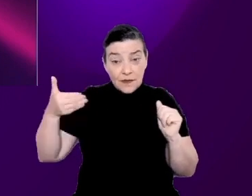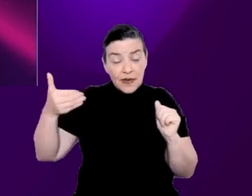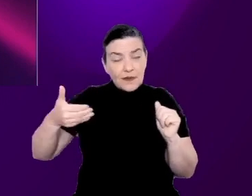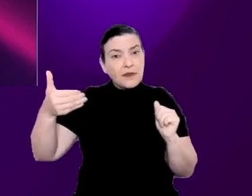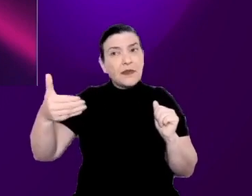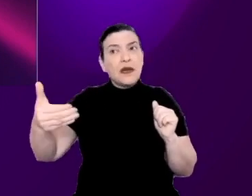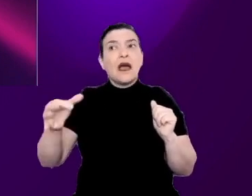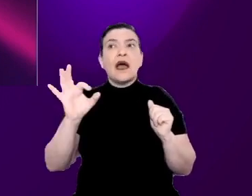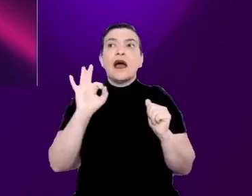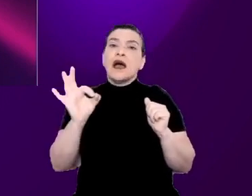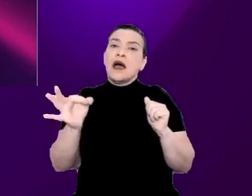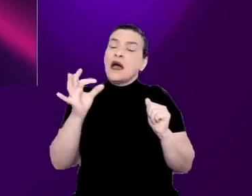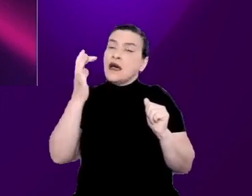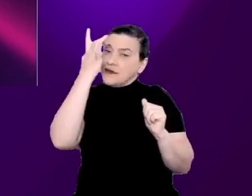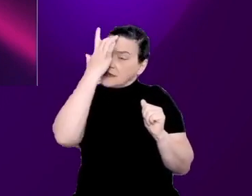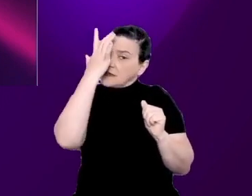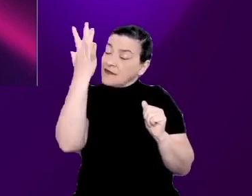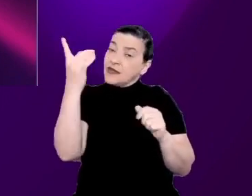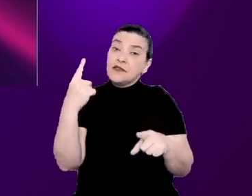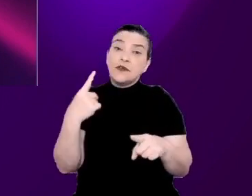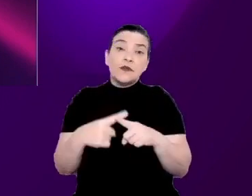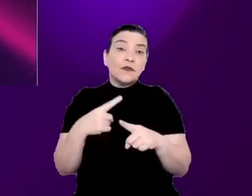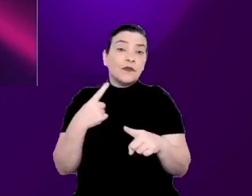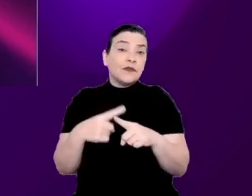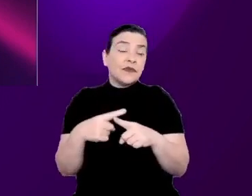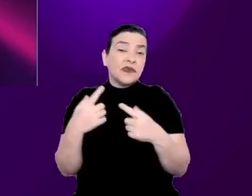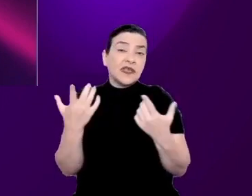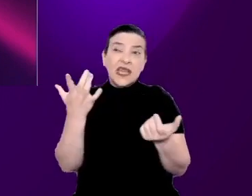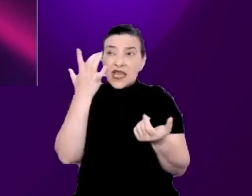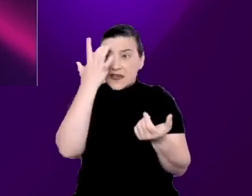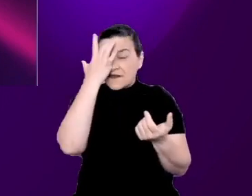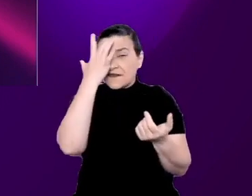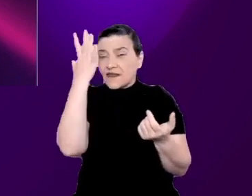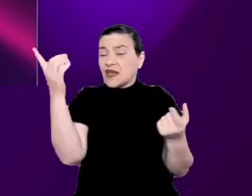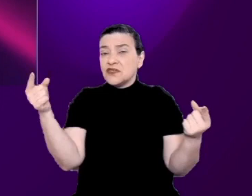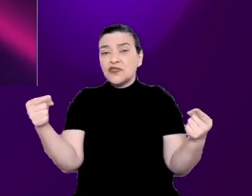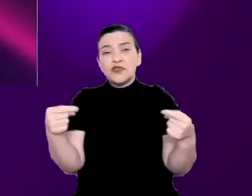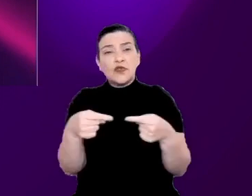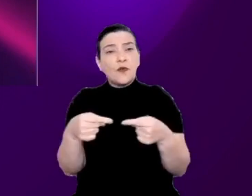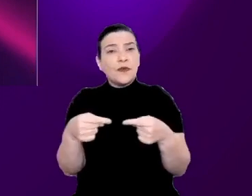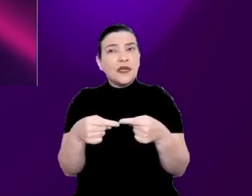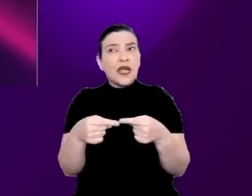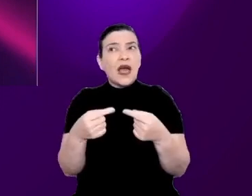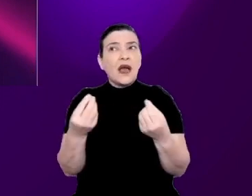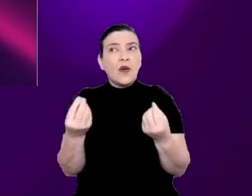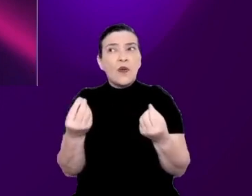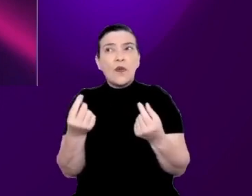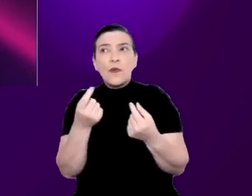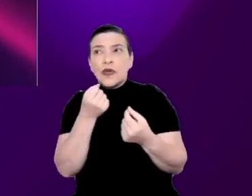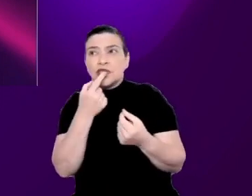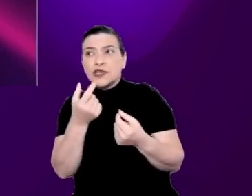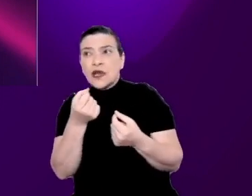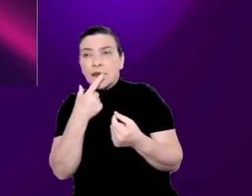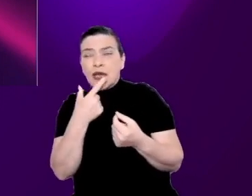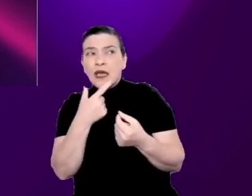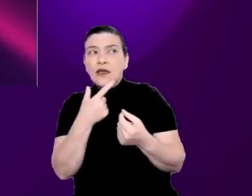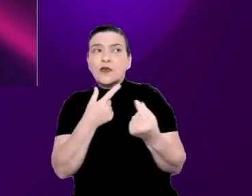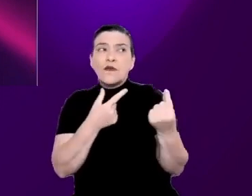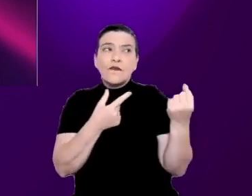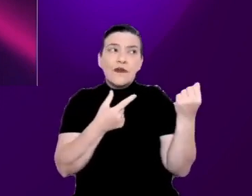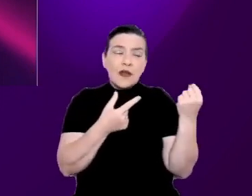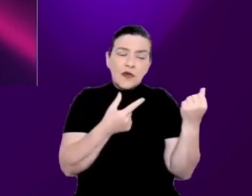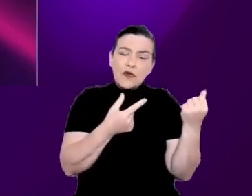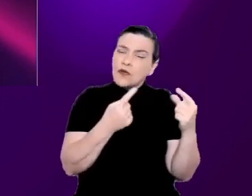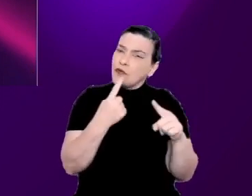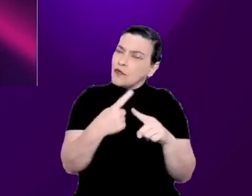fica muito mais fácil, porque isso, para mim, é muito fácil de relacionar com o uso racional de medicamento. Porque, obviamente, se um